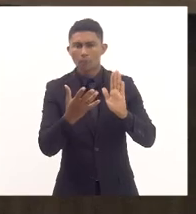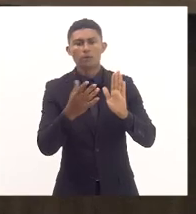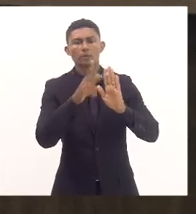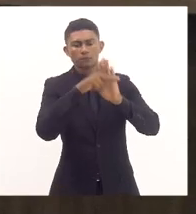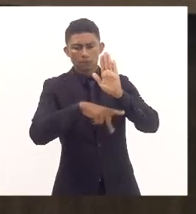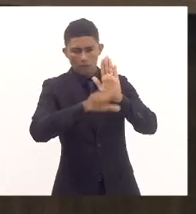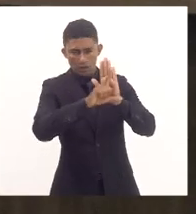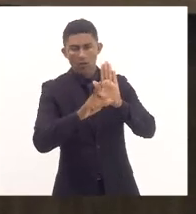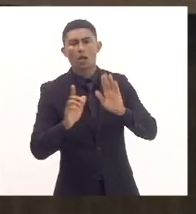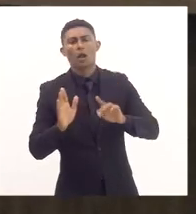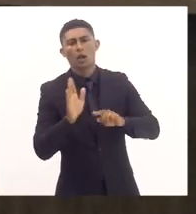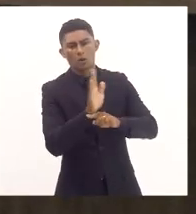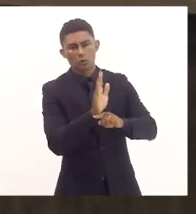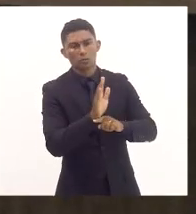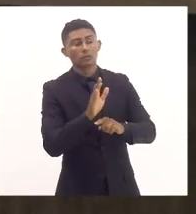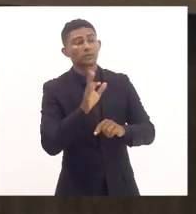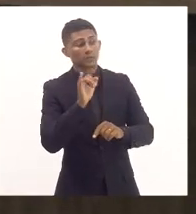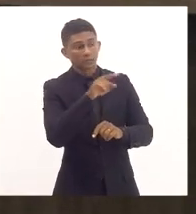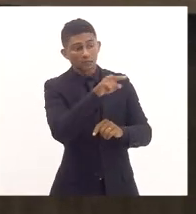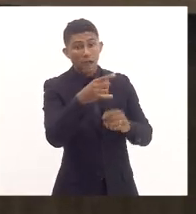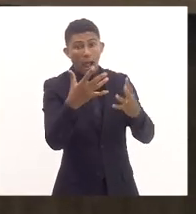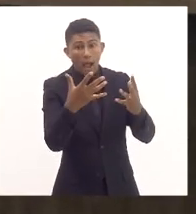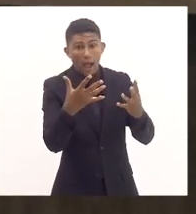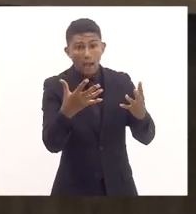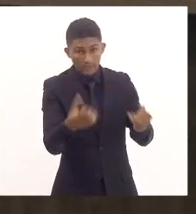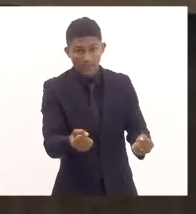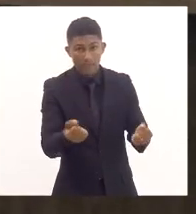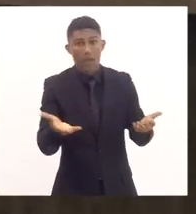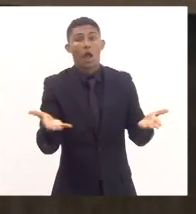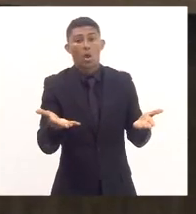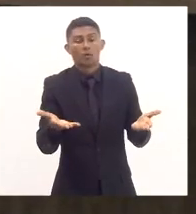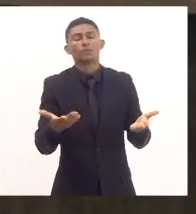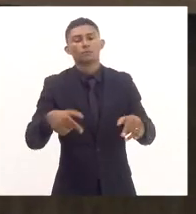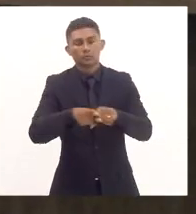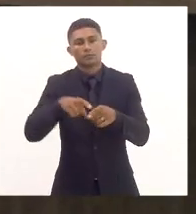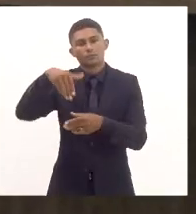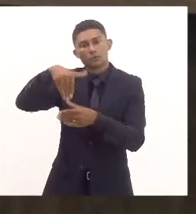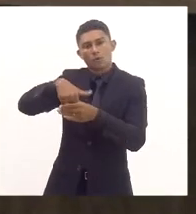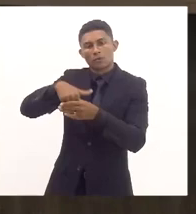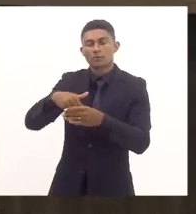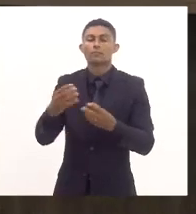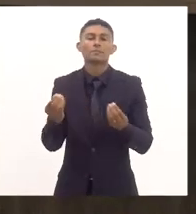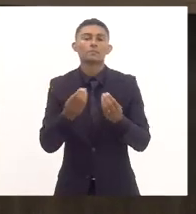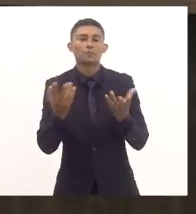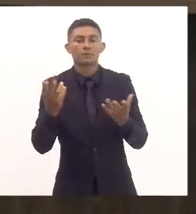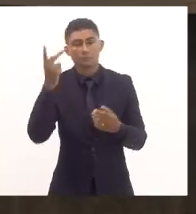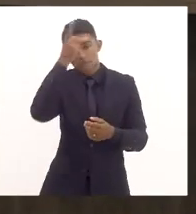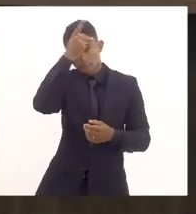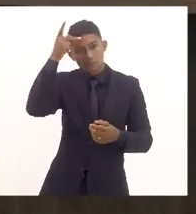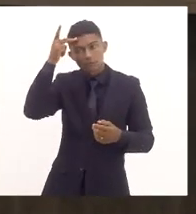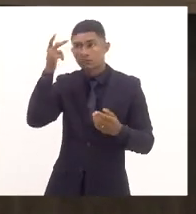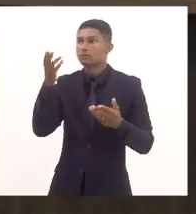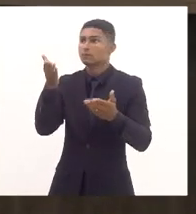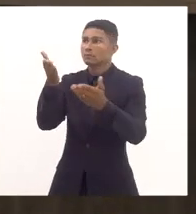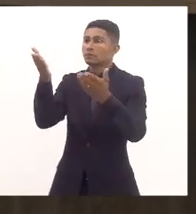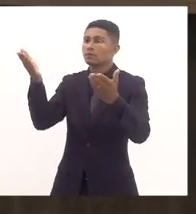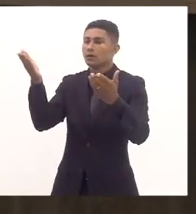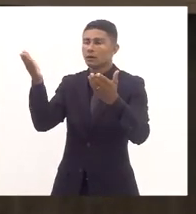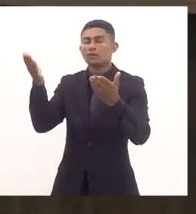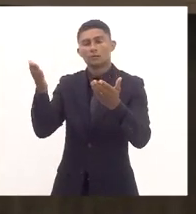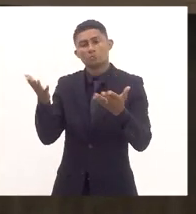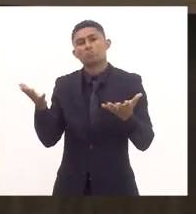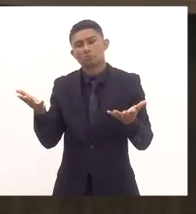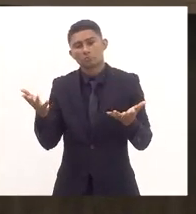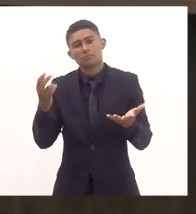ajuda o projeto mas desde que ele a Kátia semanas agora e a gente volte hoje para que essas pessoas não saem daqui